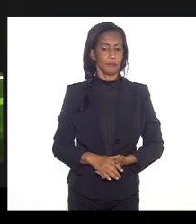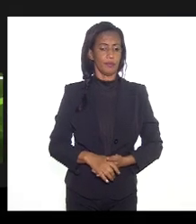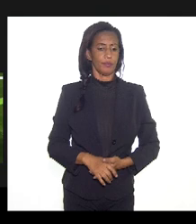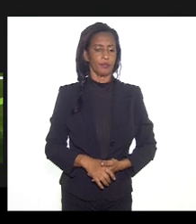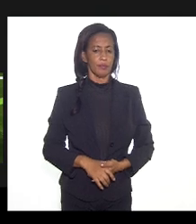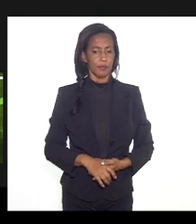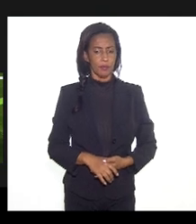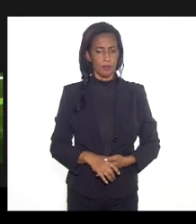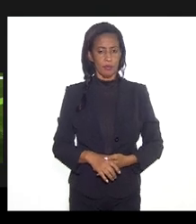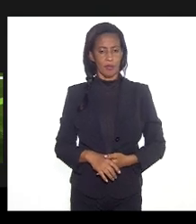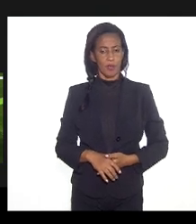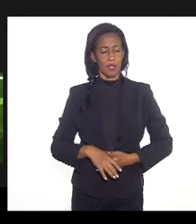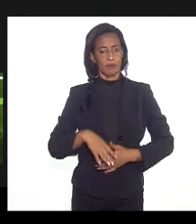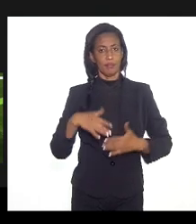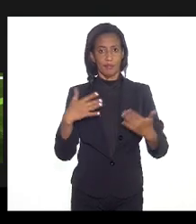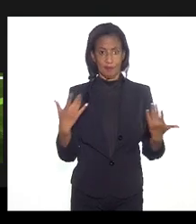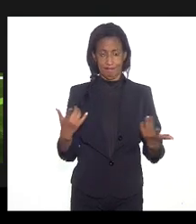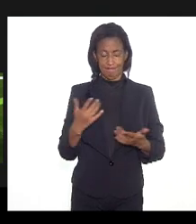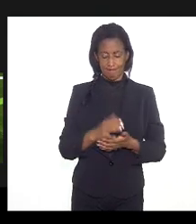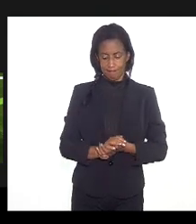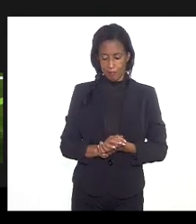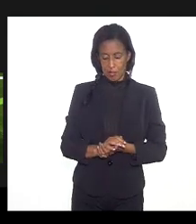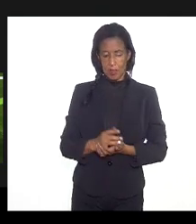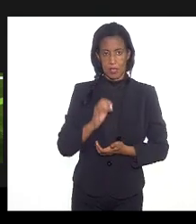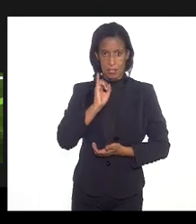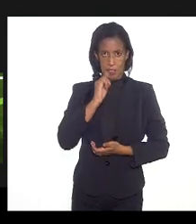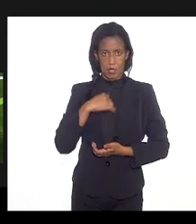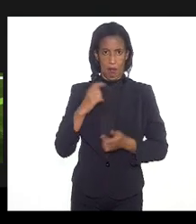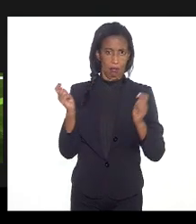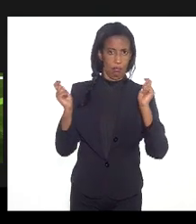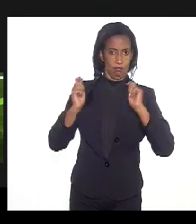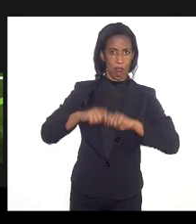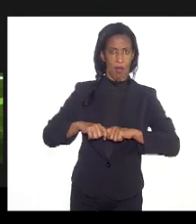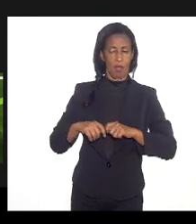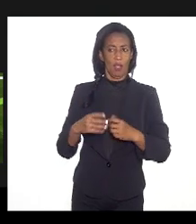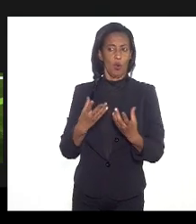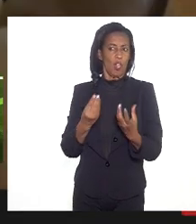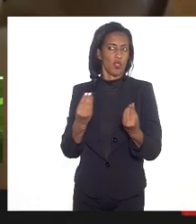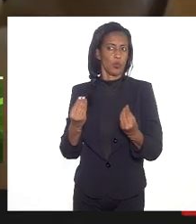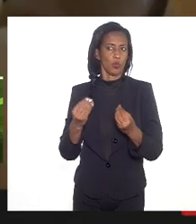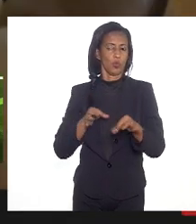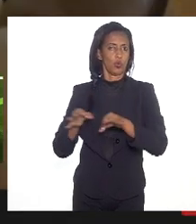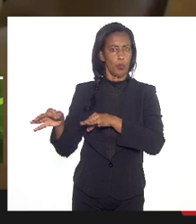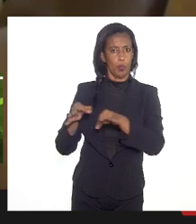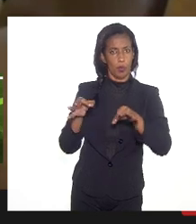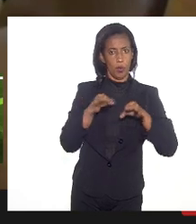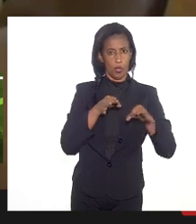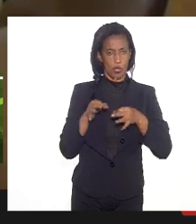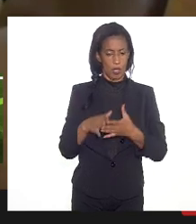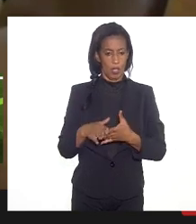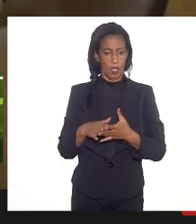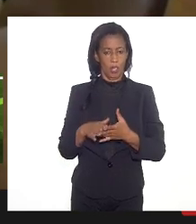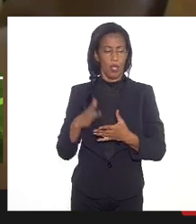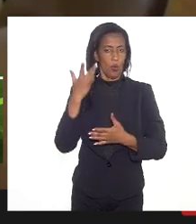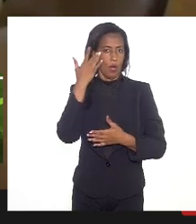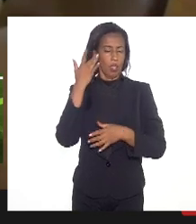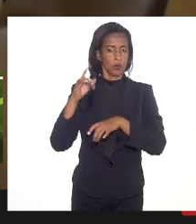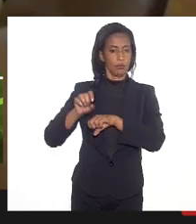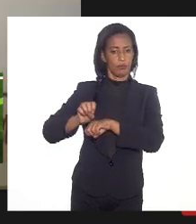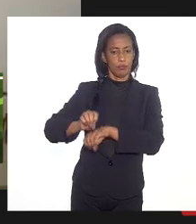Se a senhora me permite, eu acho que muitos dos projetos seriam mais pertinentes das áreas de